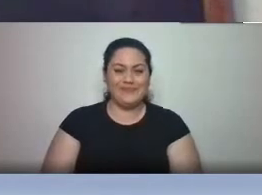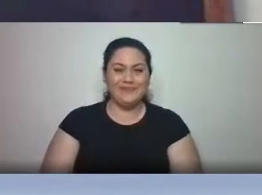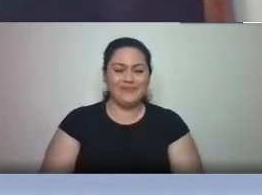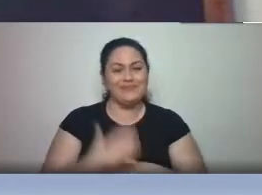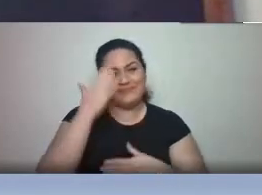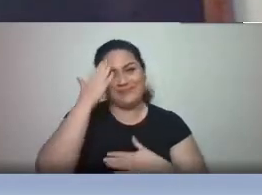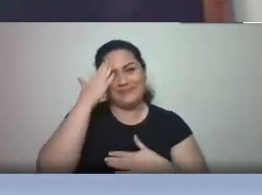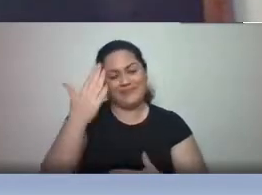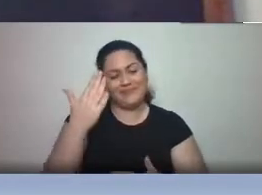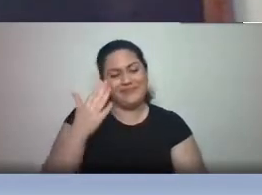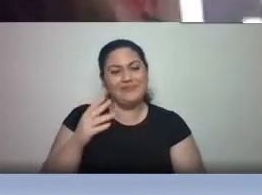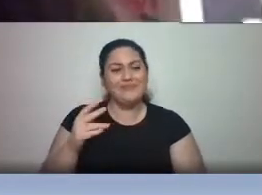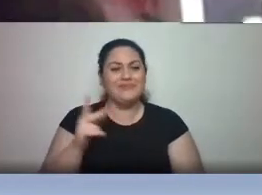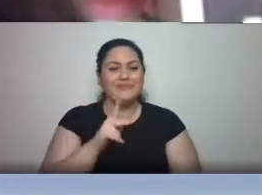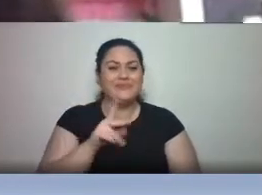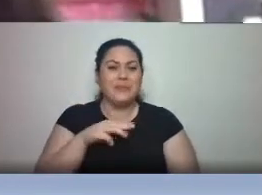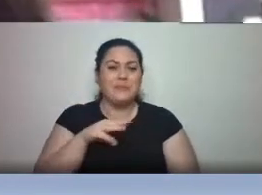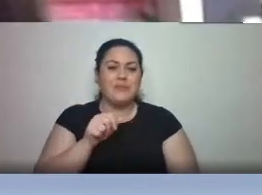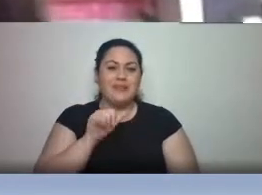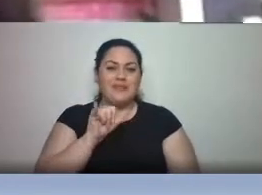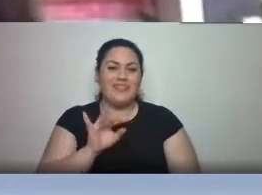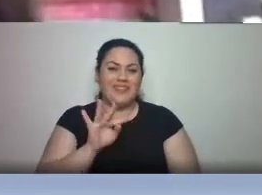Muito obrigada, professora Maitê.